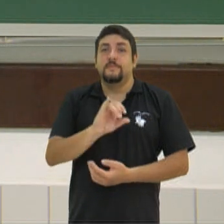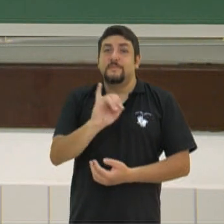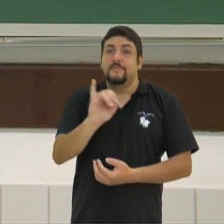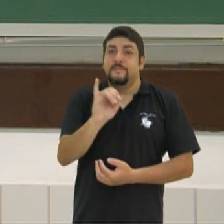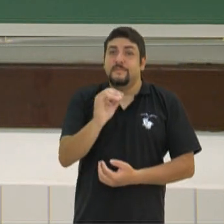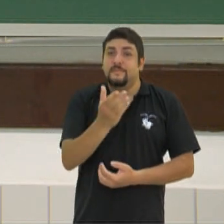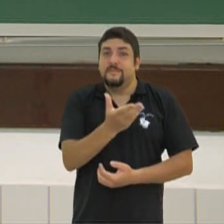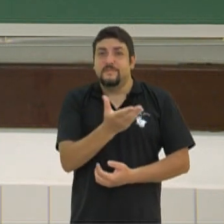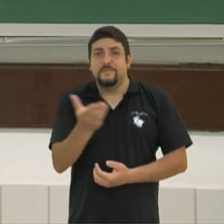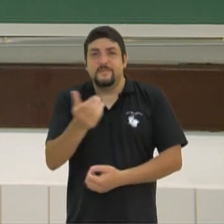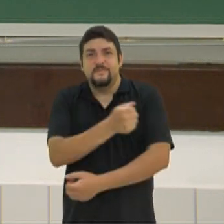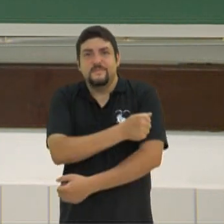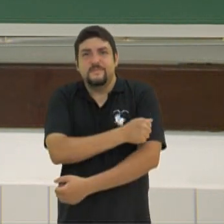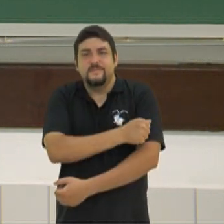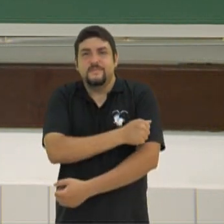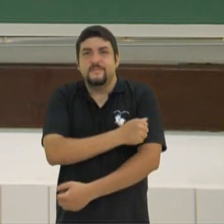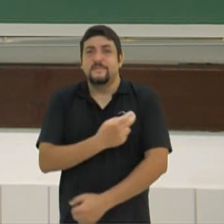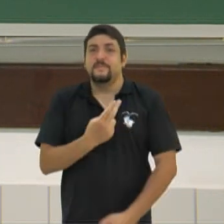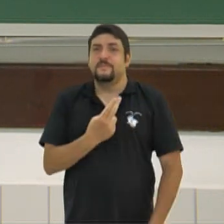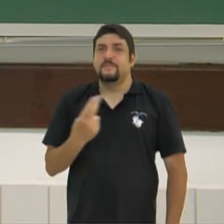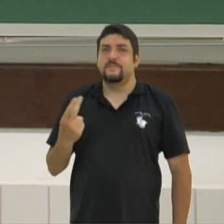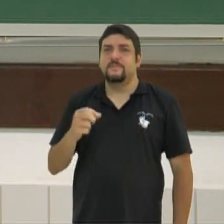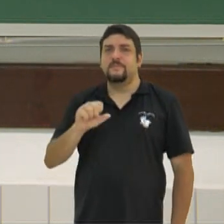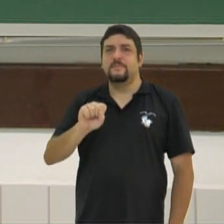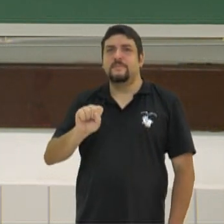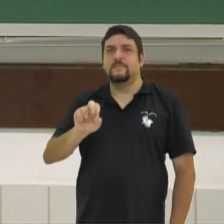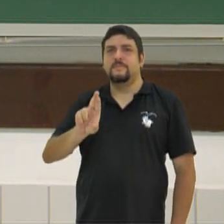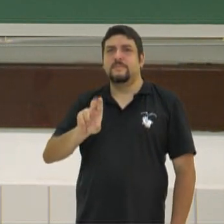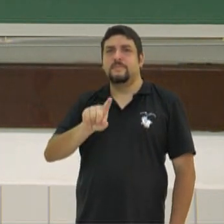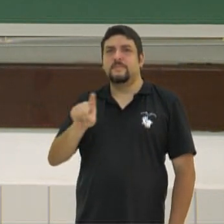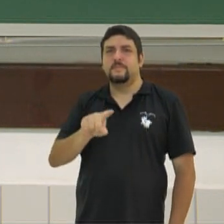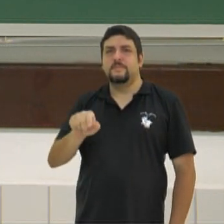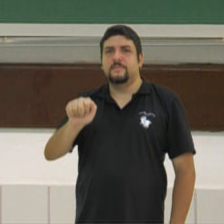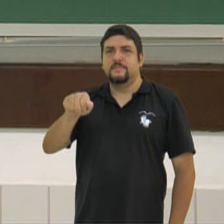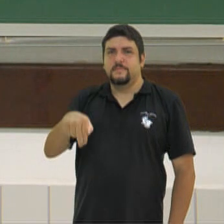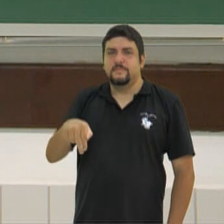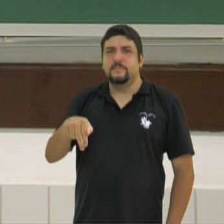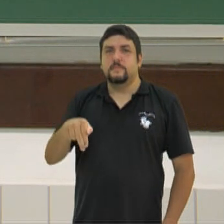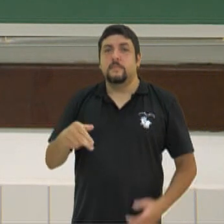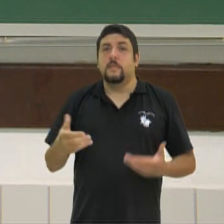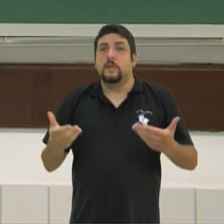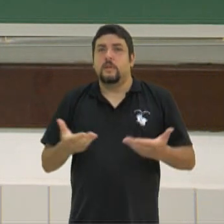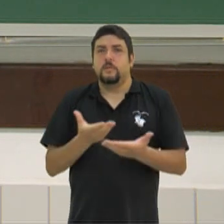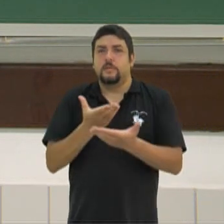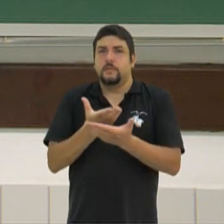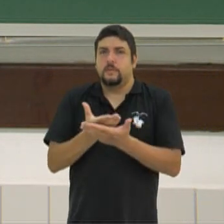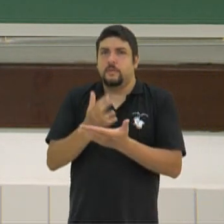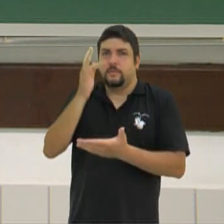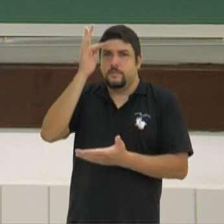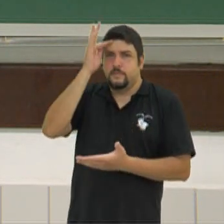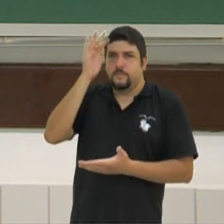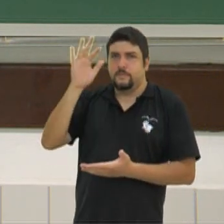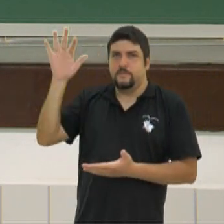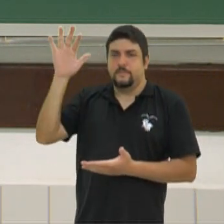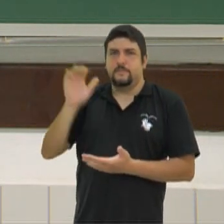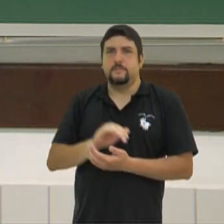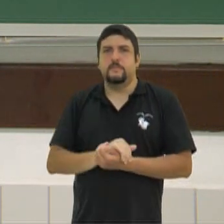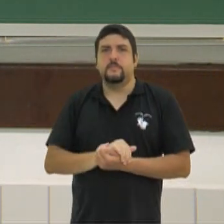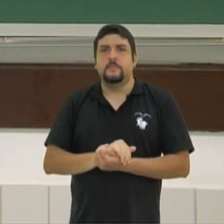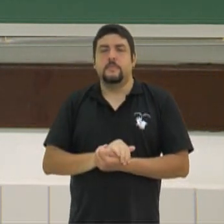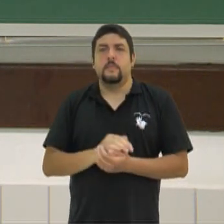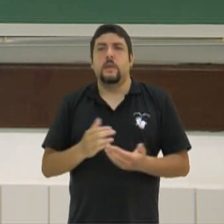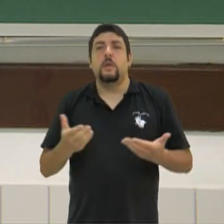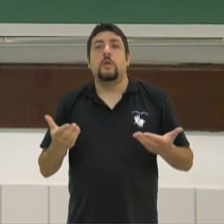Olá, pessoal! Eu sou a professora Susan dos Anjos e essa é mais uma aula de filosofia. Hoje nós